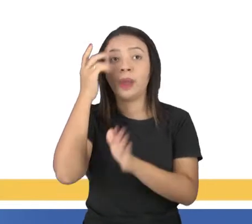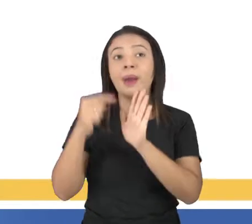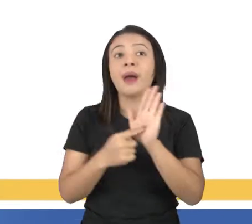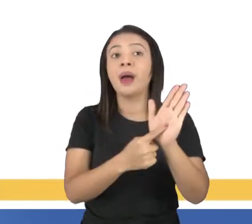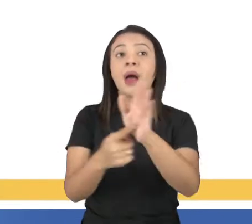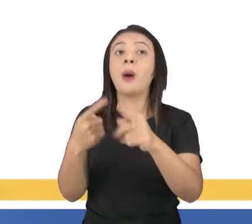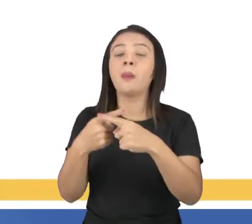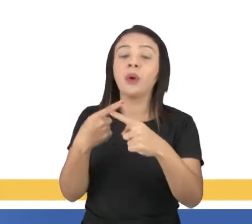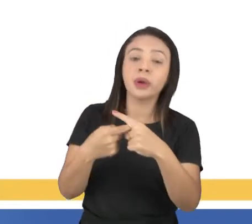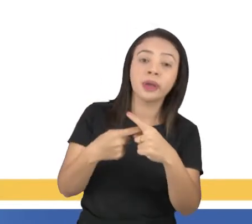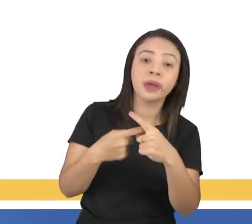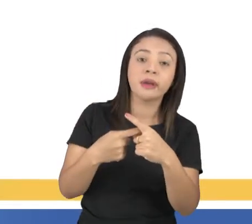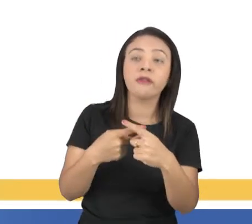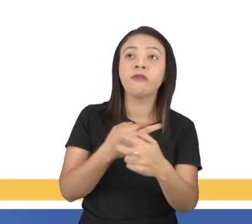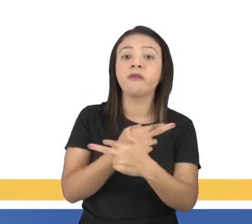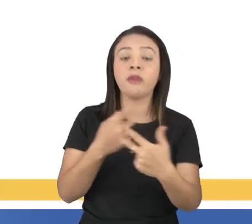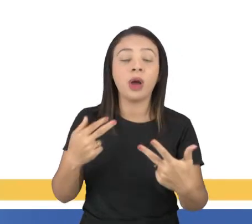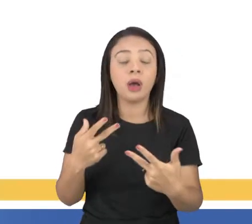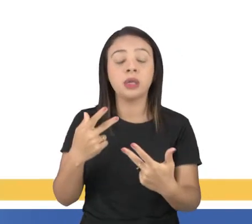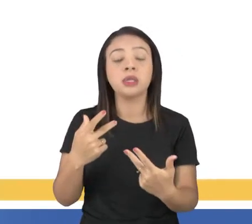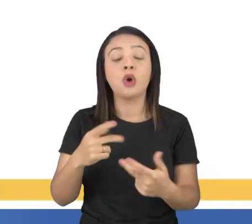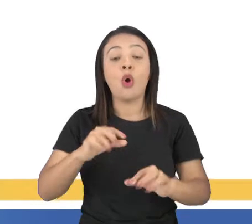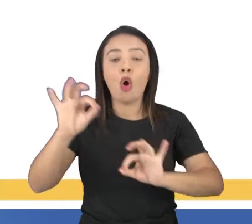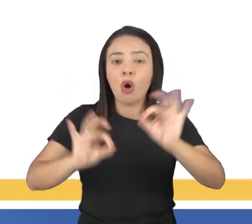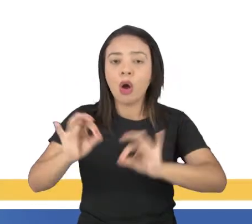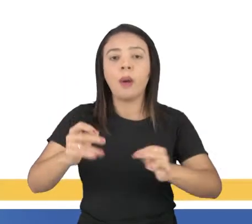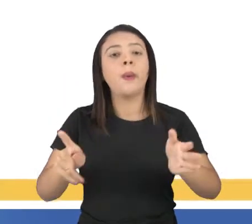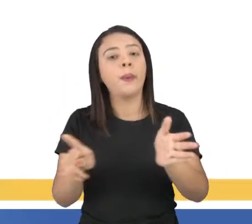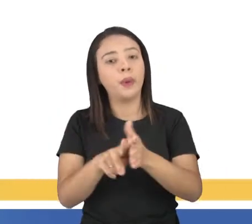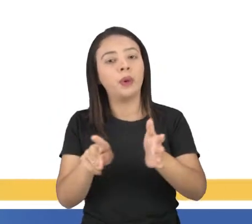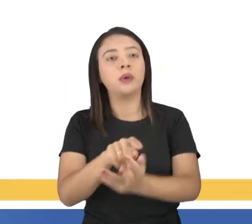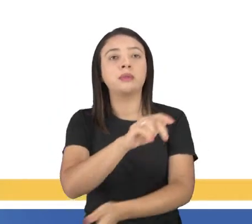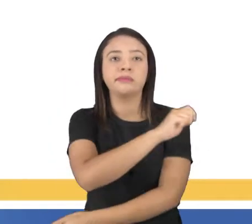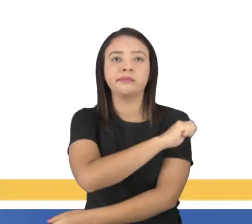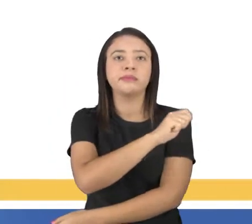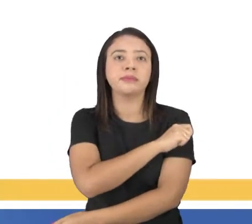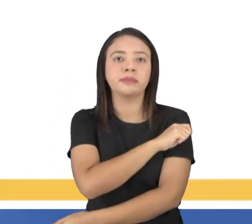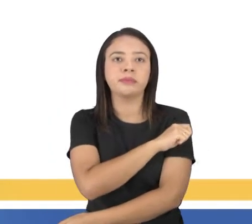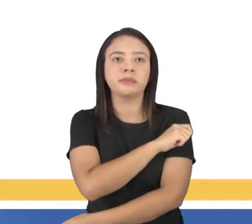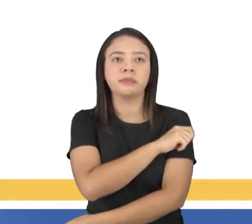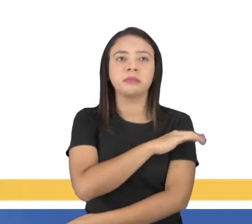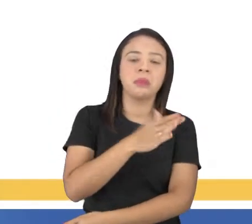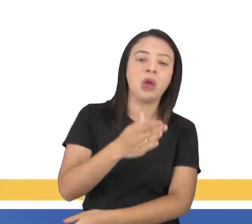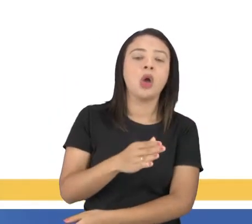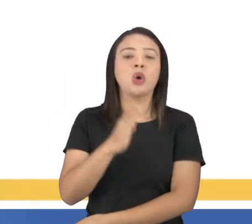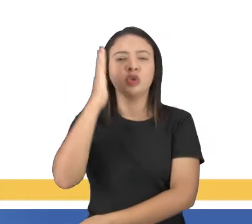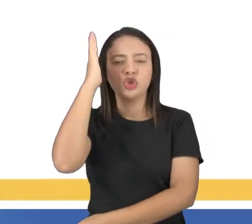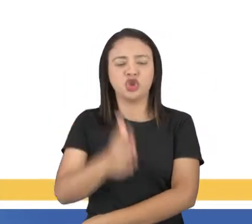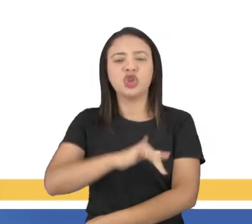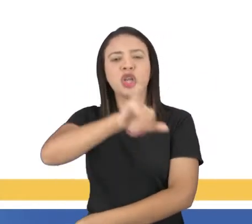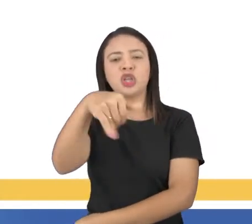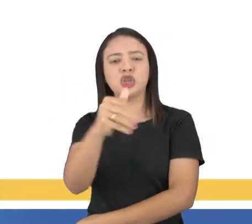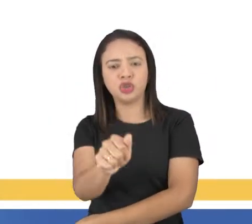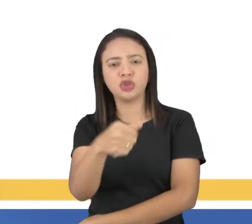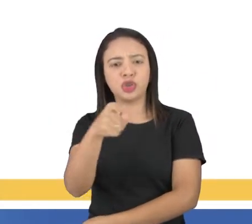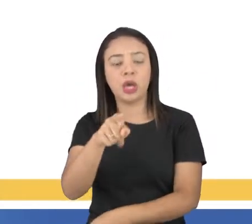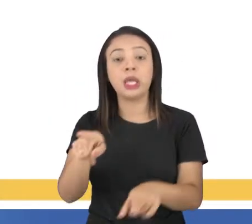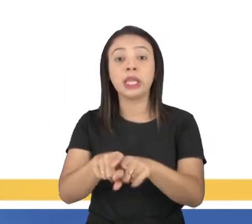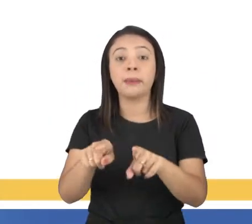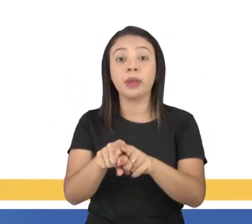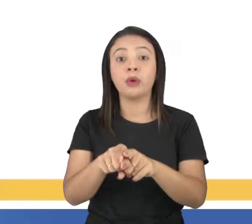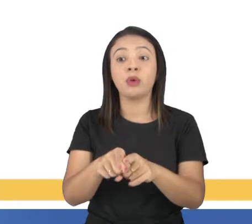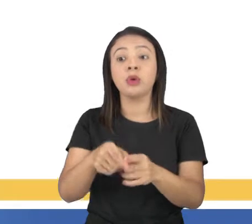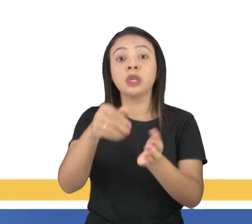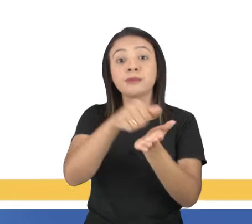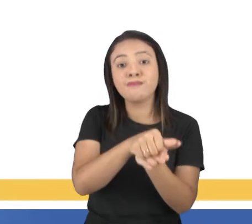pelos estudantes, como a passeata dos 100 mil, assim como os períodos das diretas já, certo? E também do impeachment do Fernando Collor,